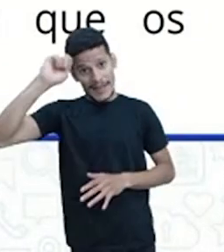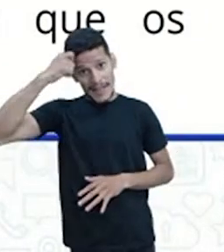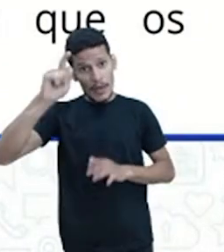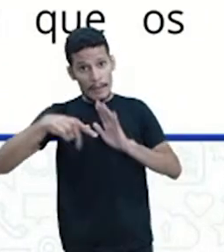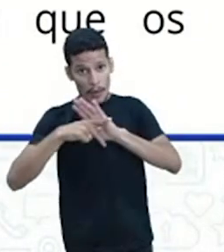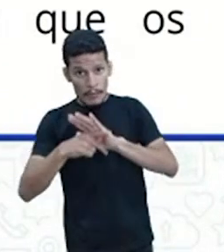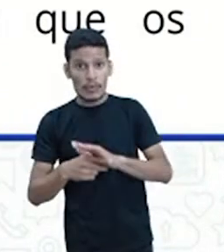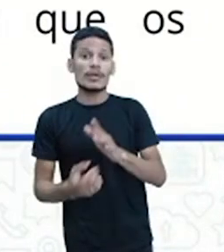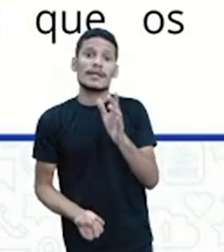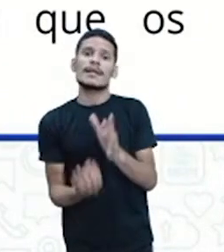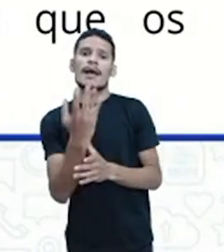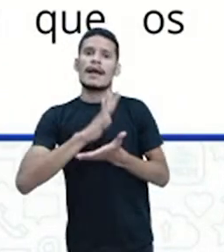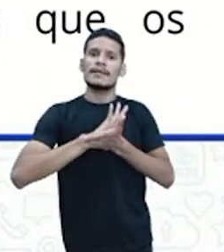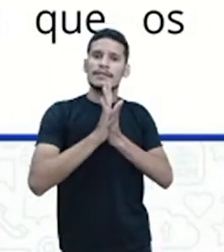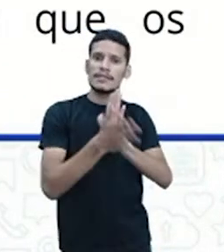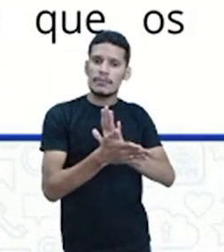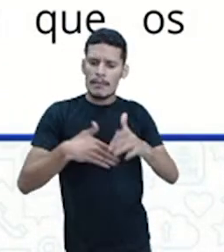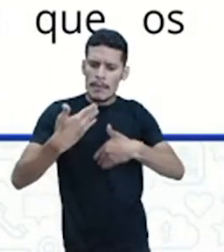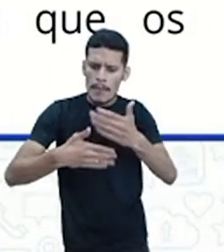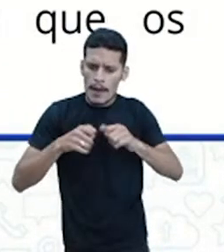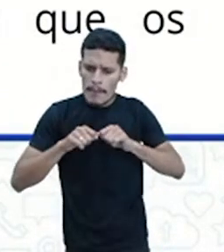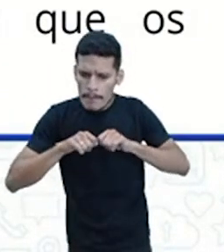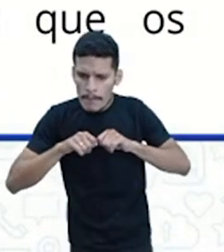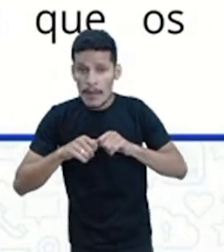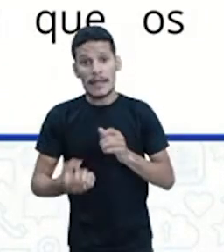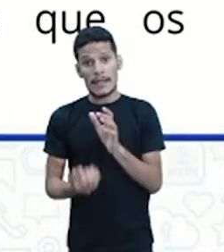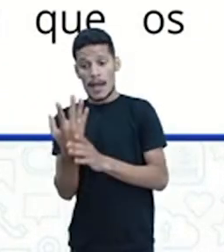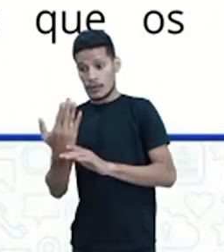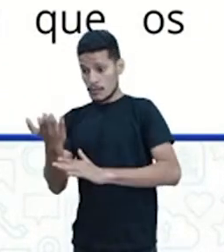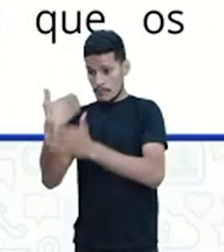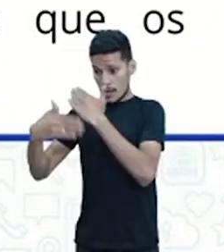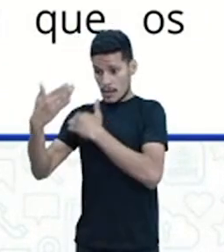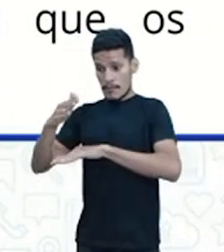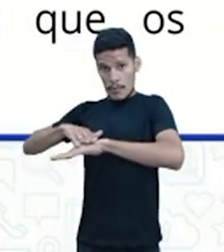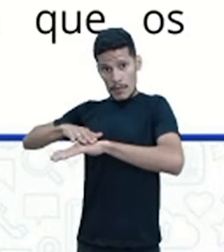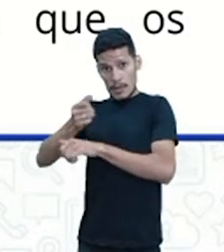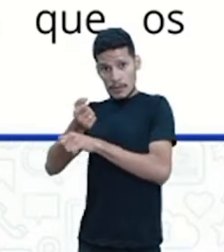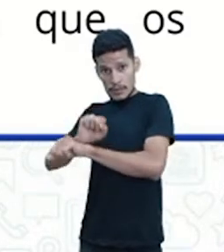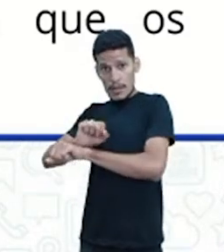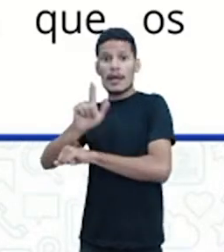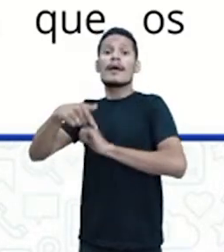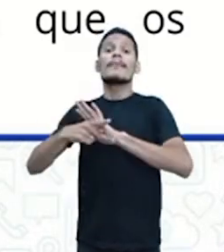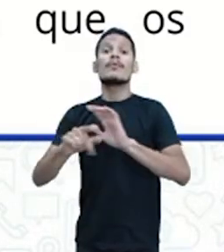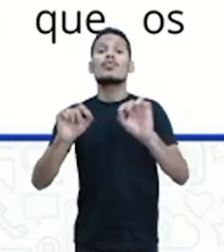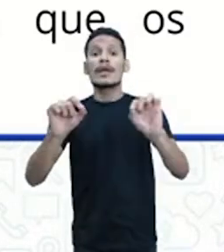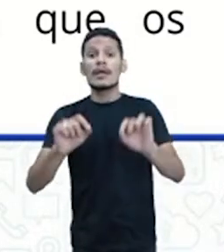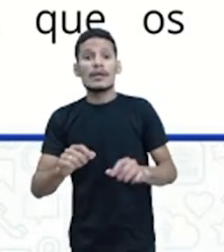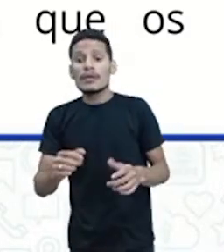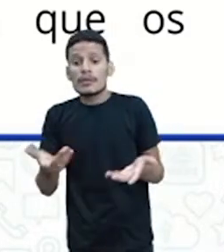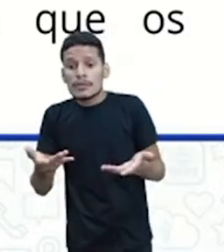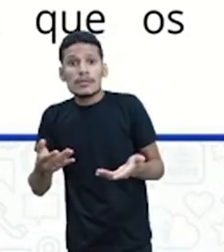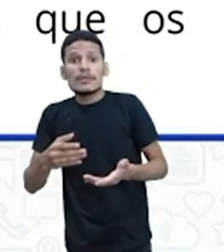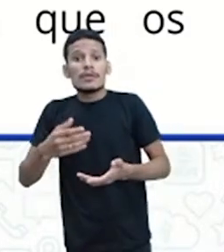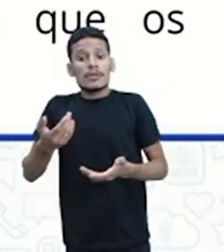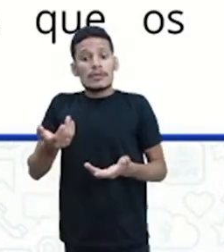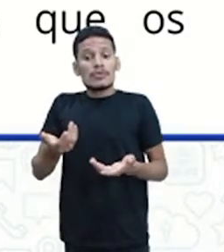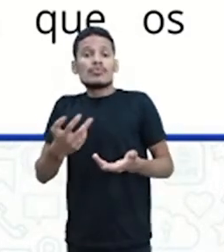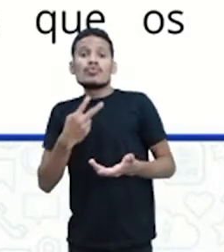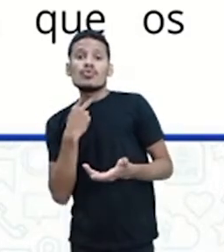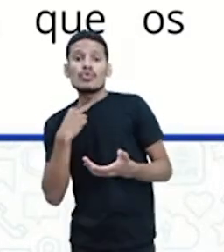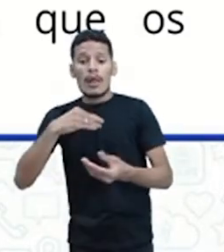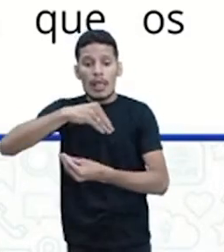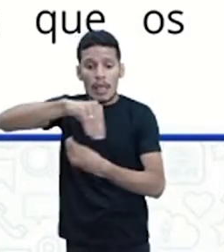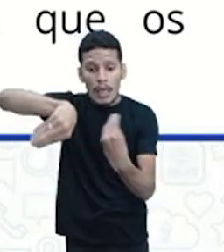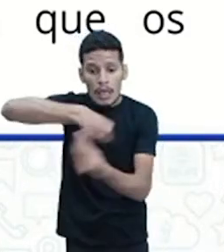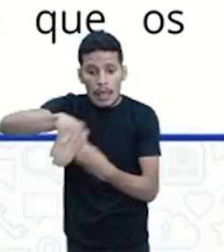construído, alimentado e fundado no passado escravista, é justamente sua impossibilidade de mesclar-se entre aqueles